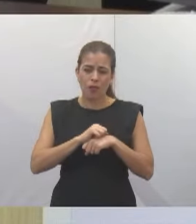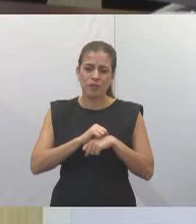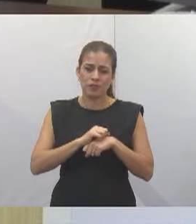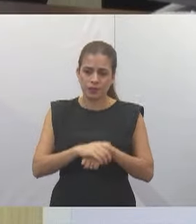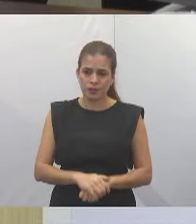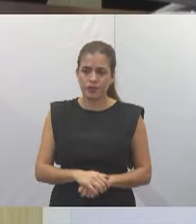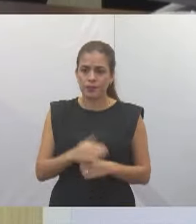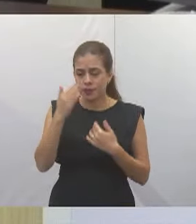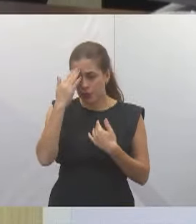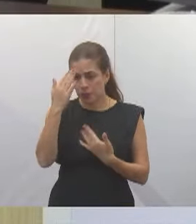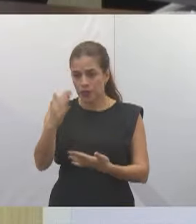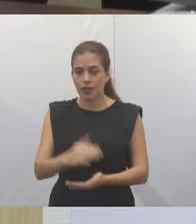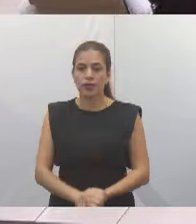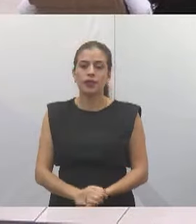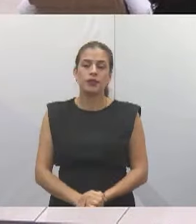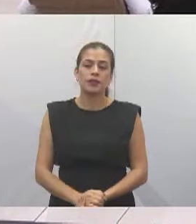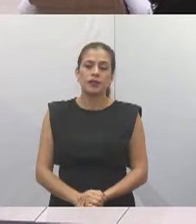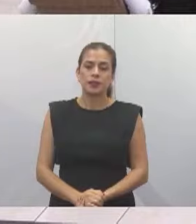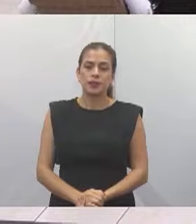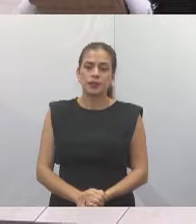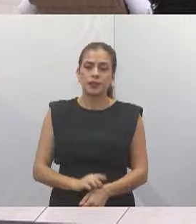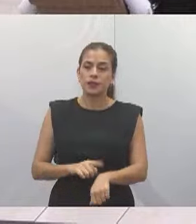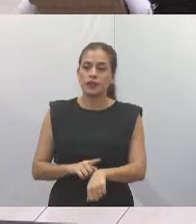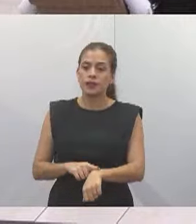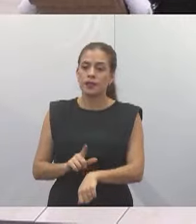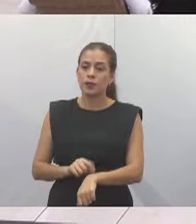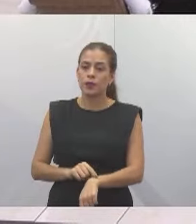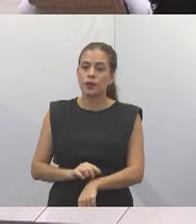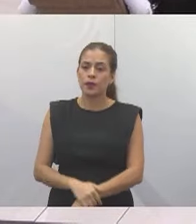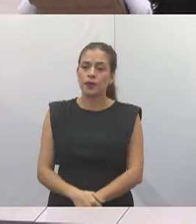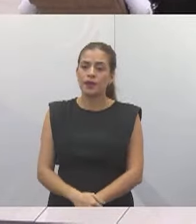obrigada. Acabou o seu tempo?